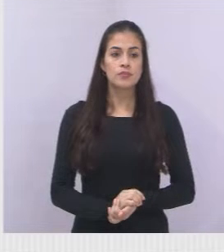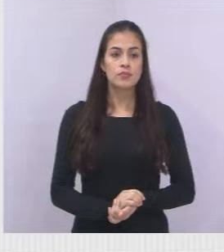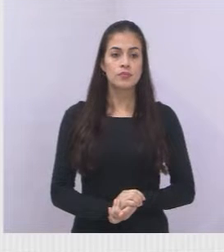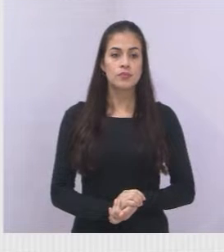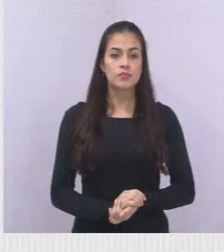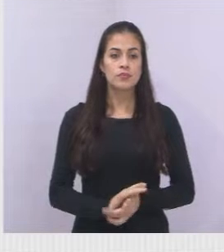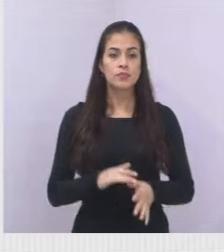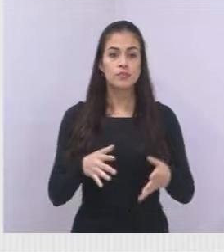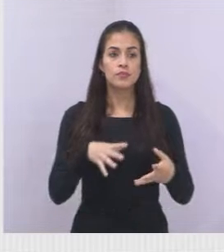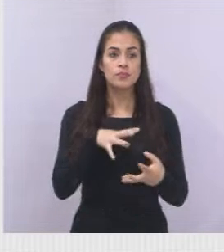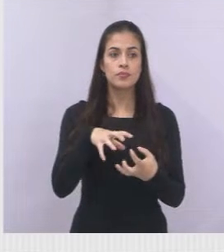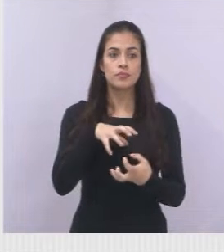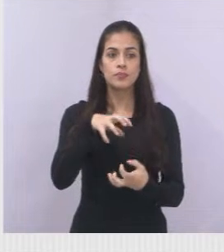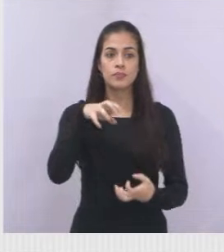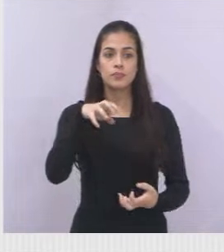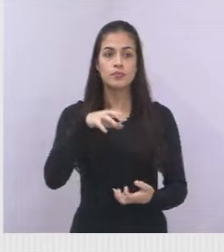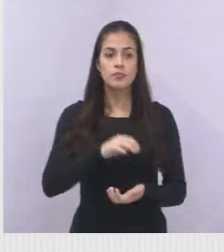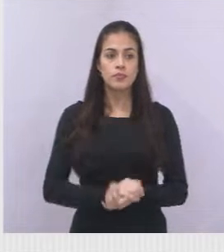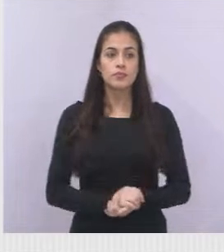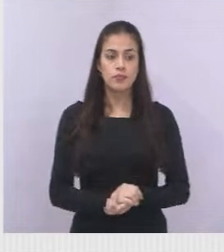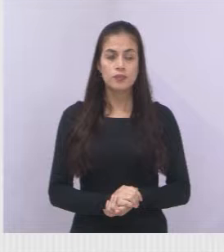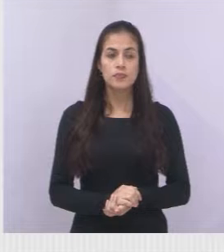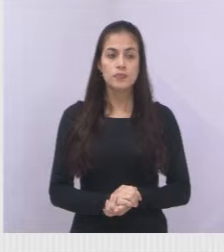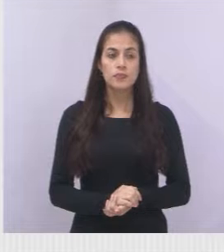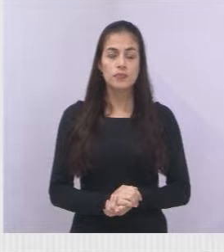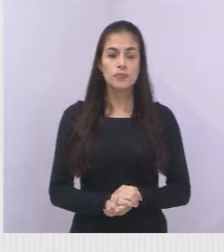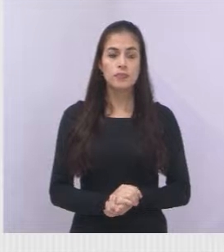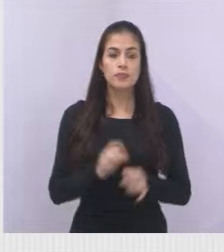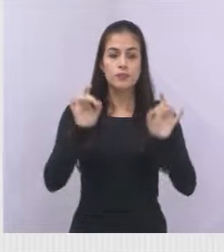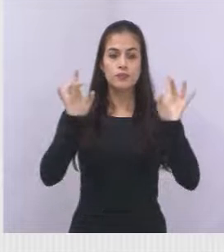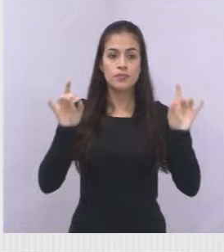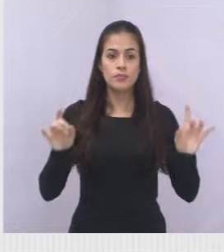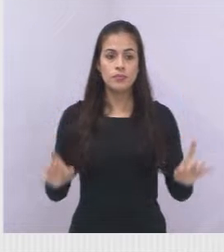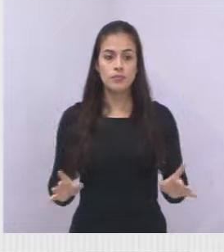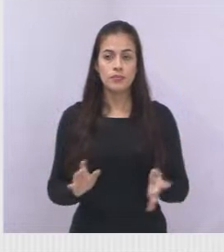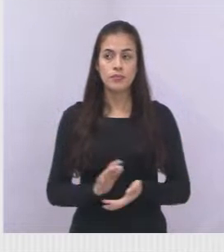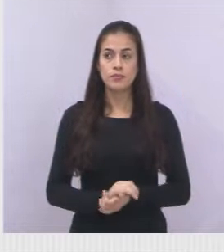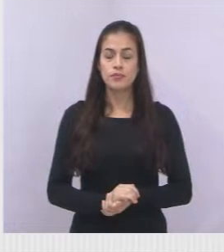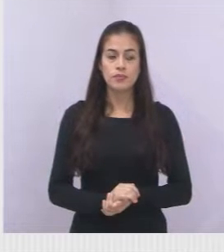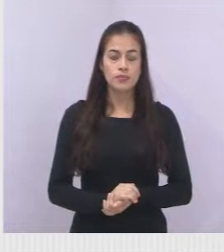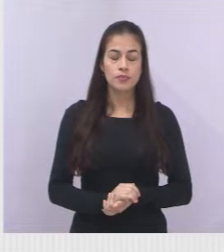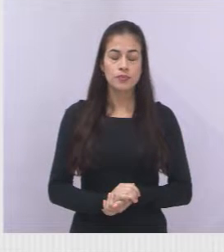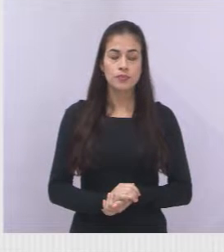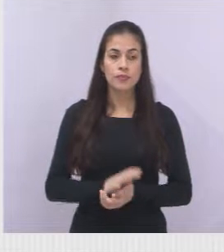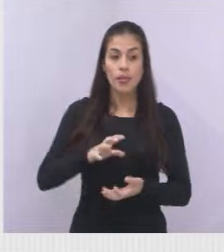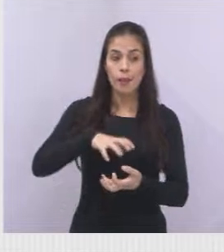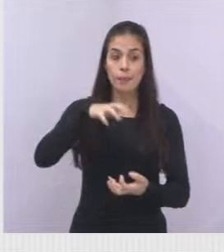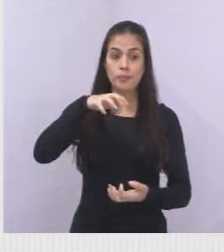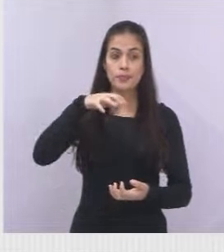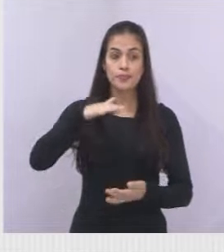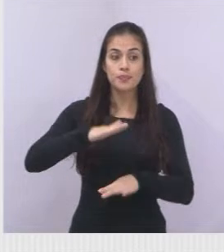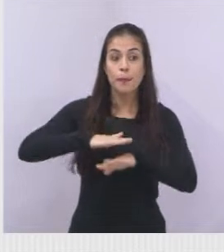dentre os idosos é assegurada prioridade especial aos maiores de 80 anos,